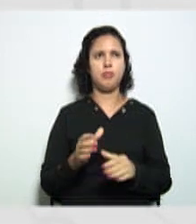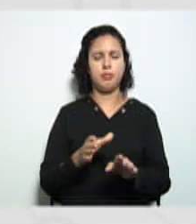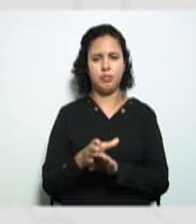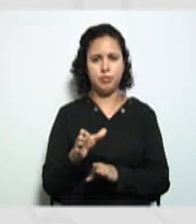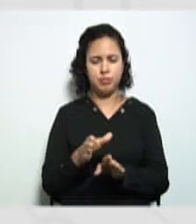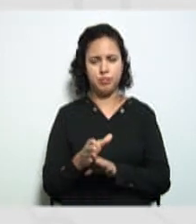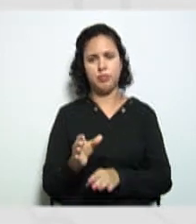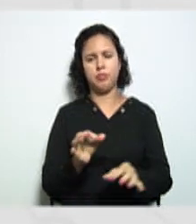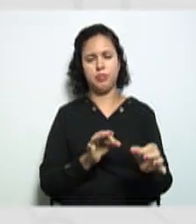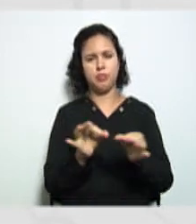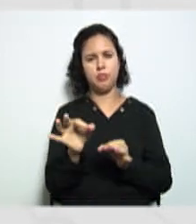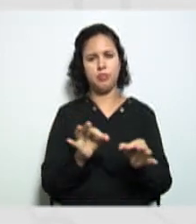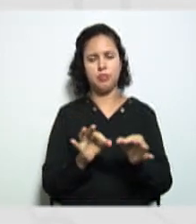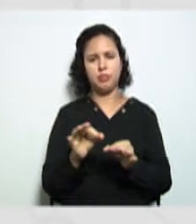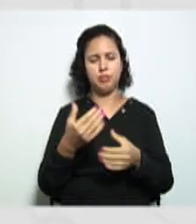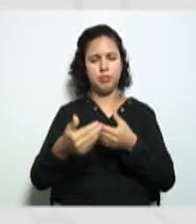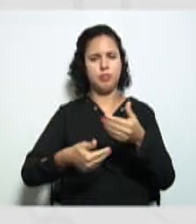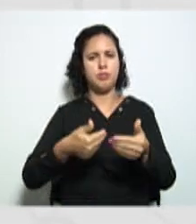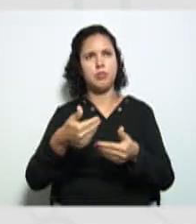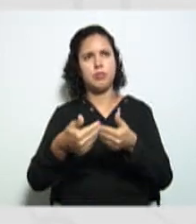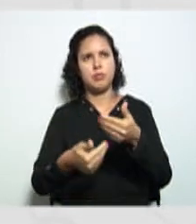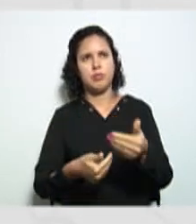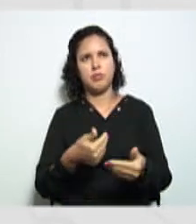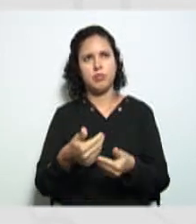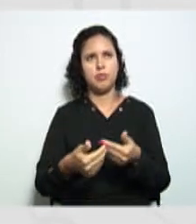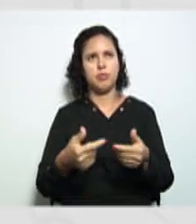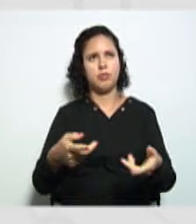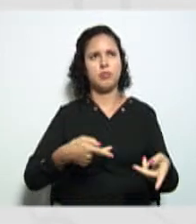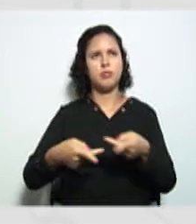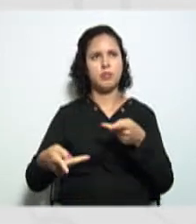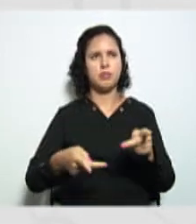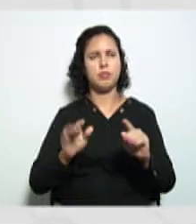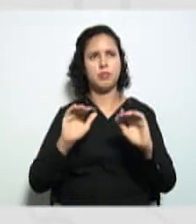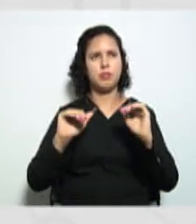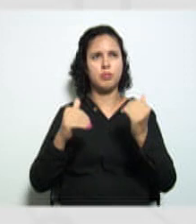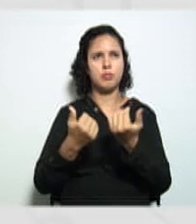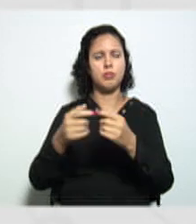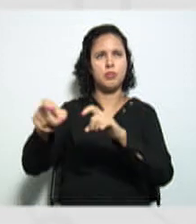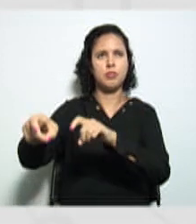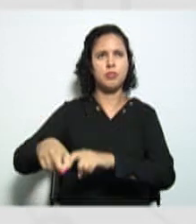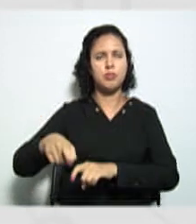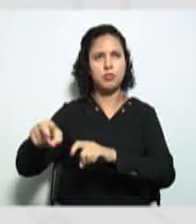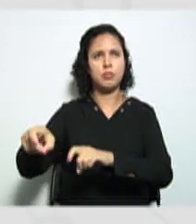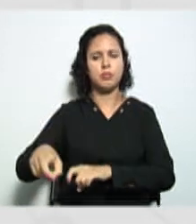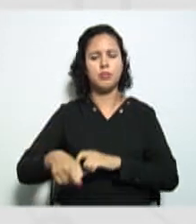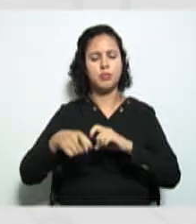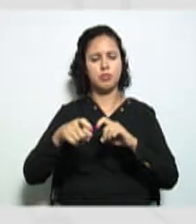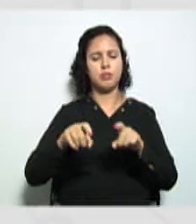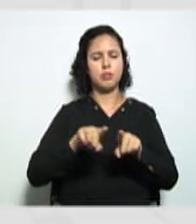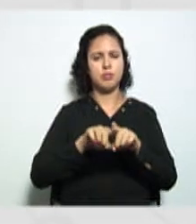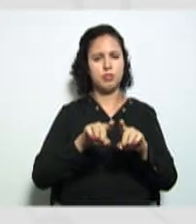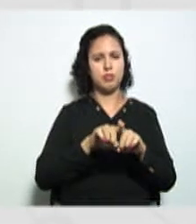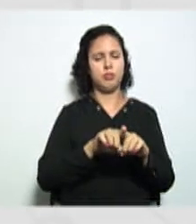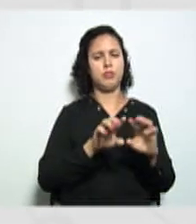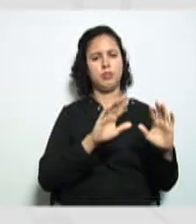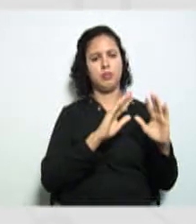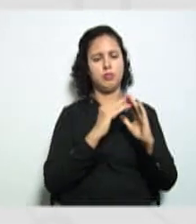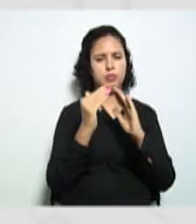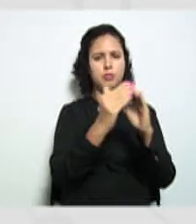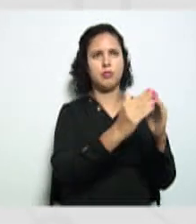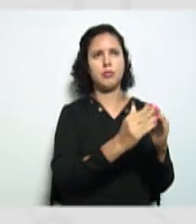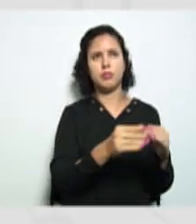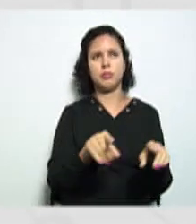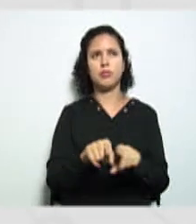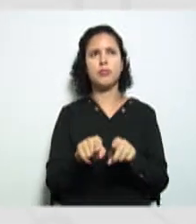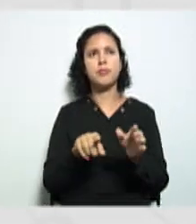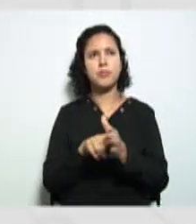orientar a elaboração e o desenvolvimento de projetos em comunidades rurais e urbanas e